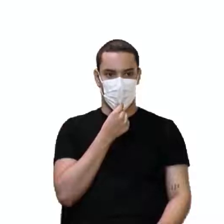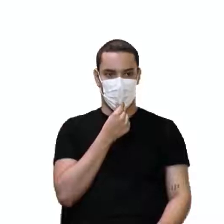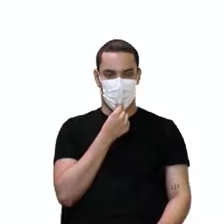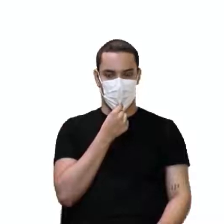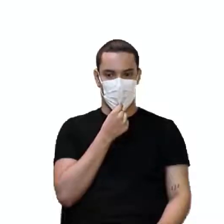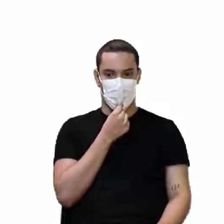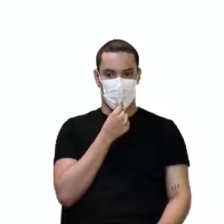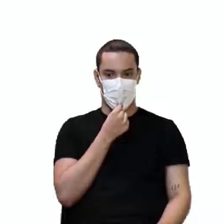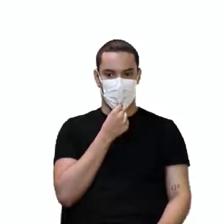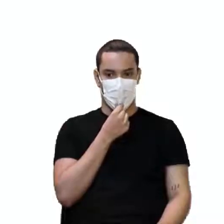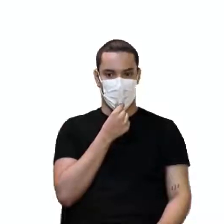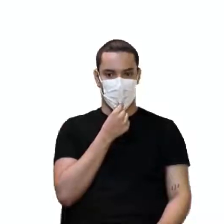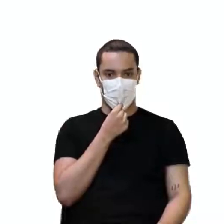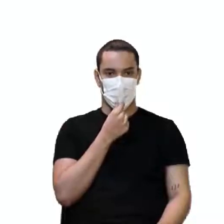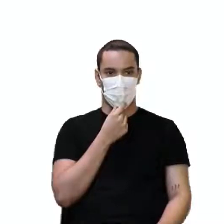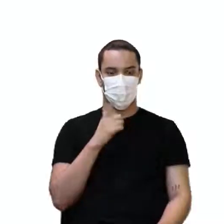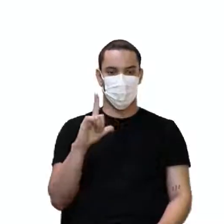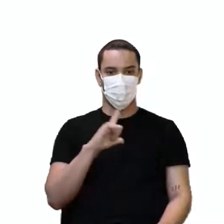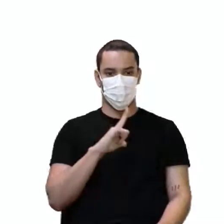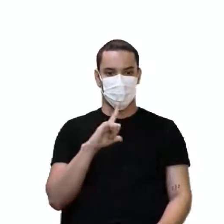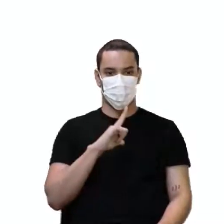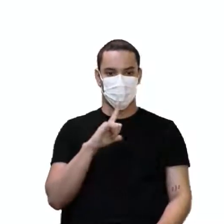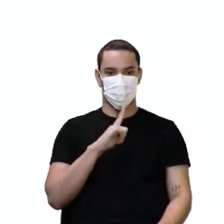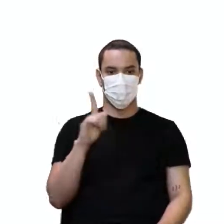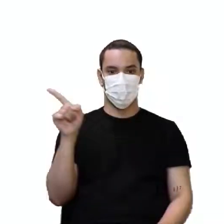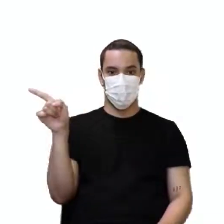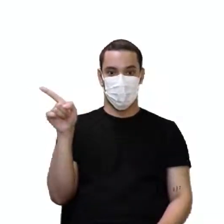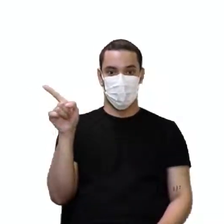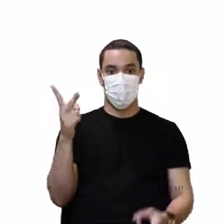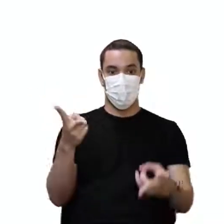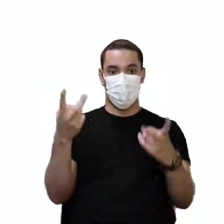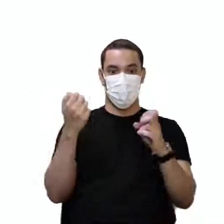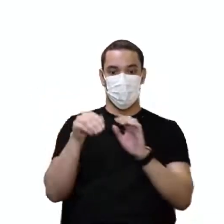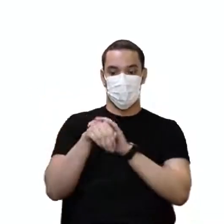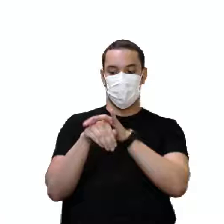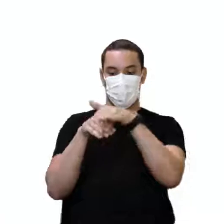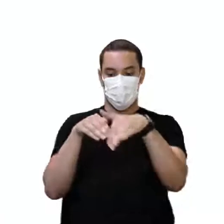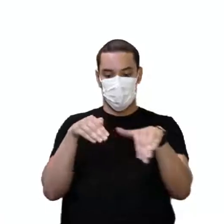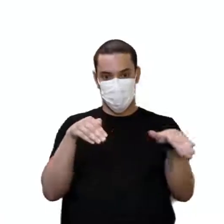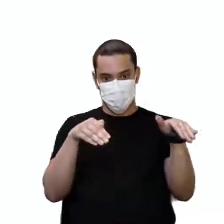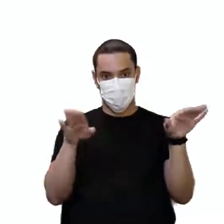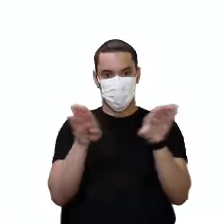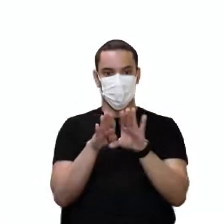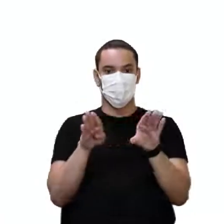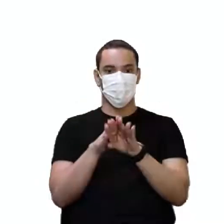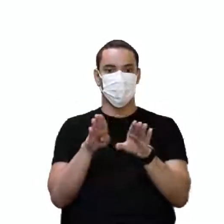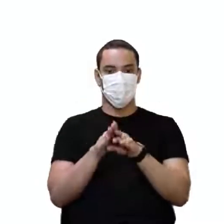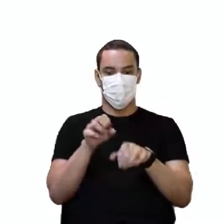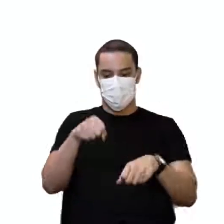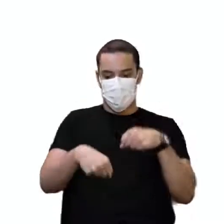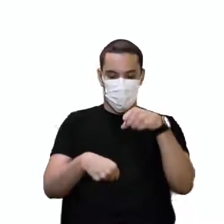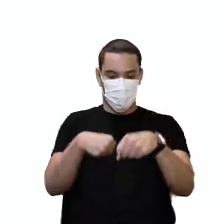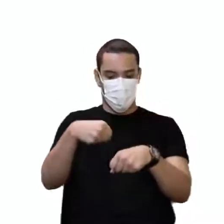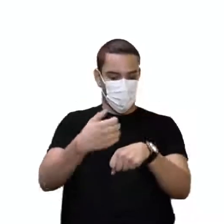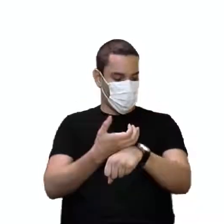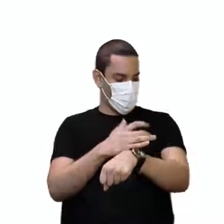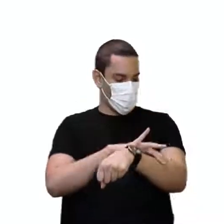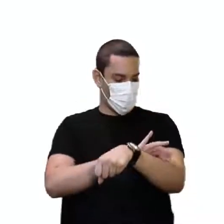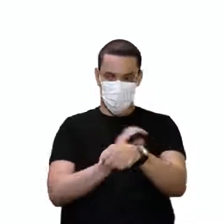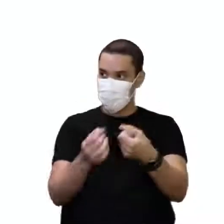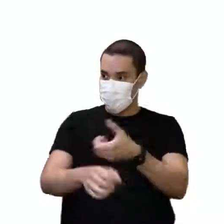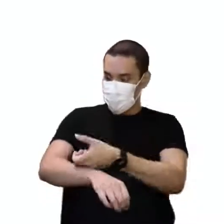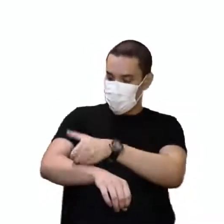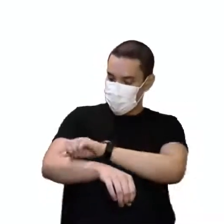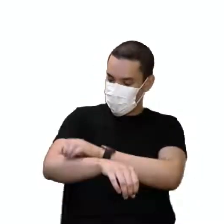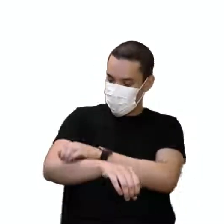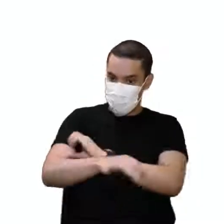tem essa cauda, né? Longa, a musculatura desses animais propício para